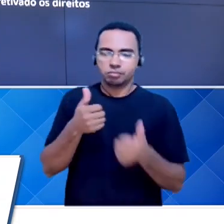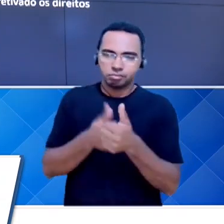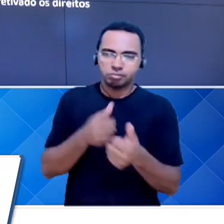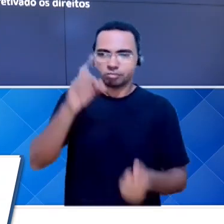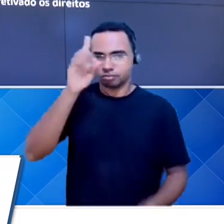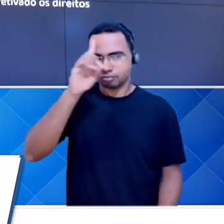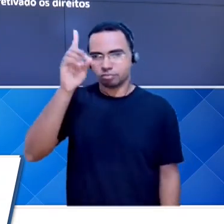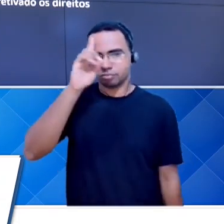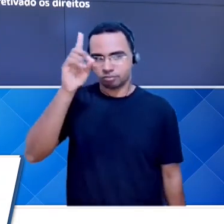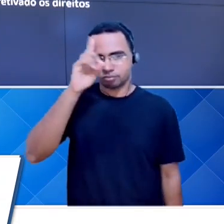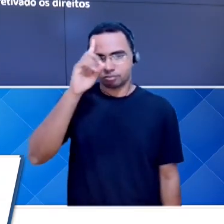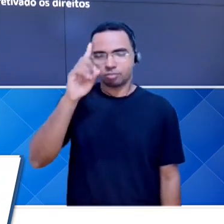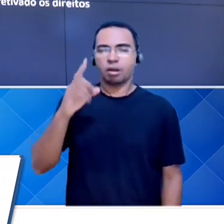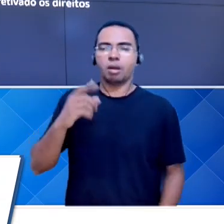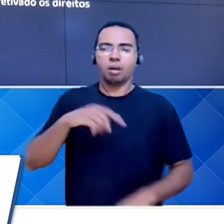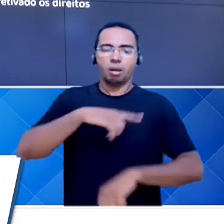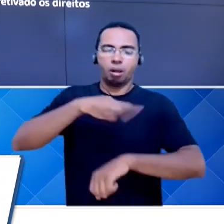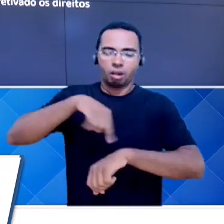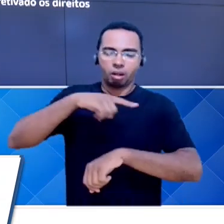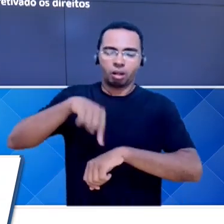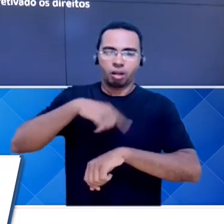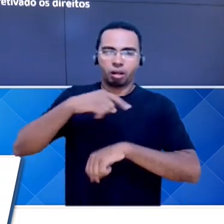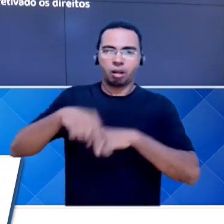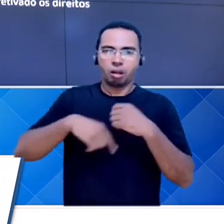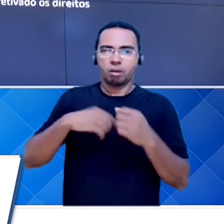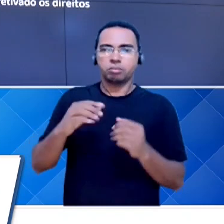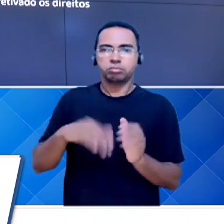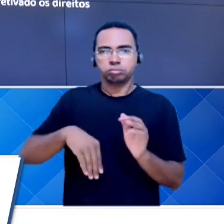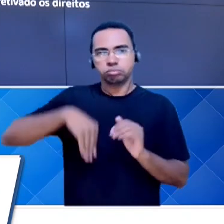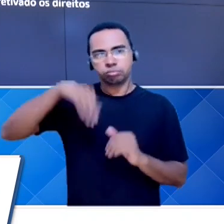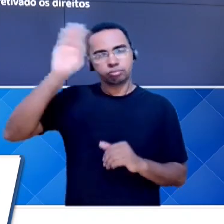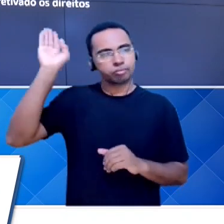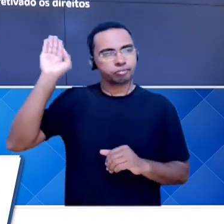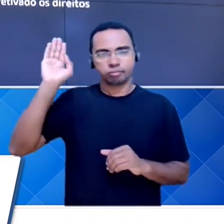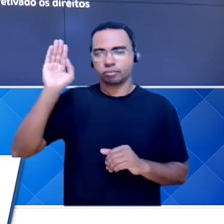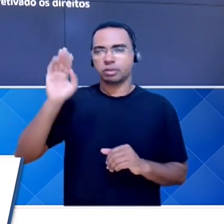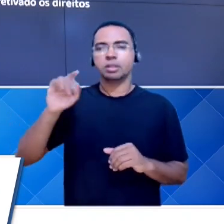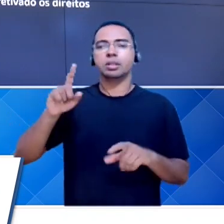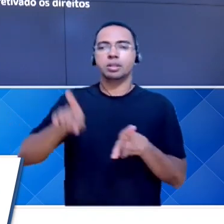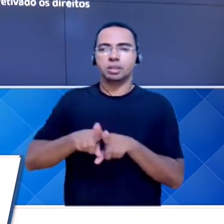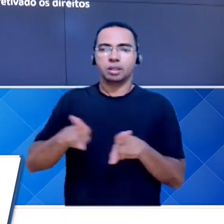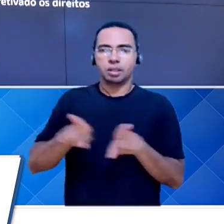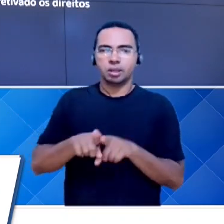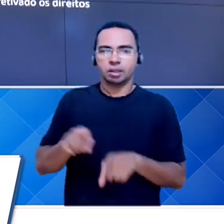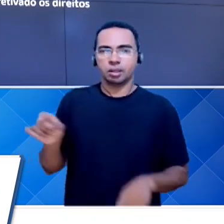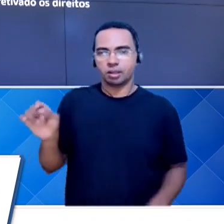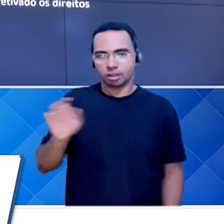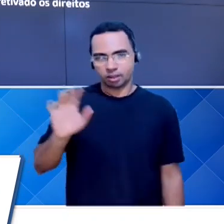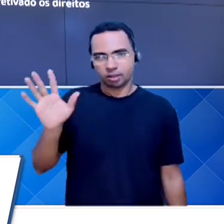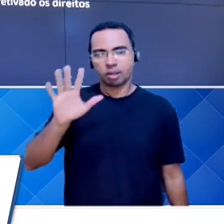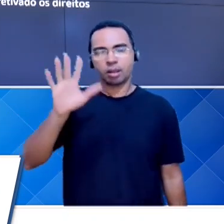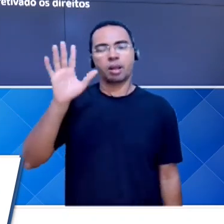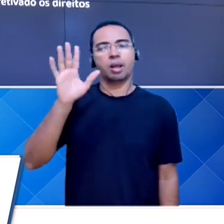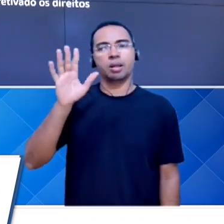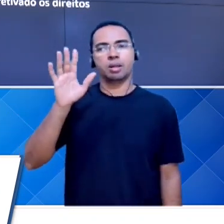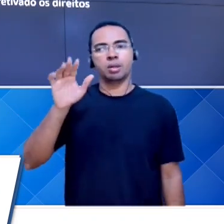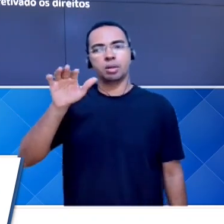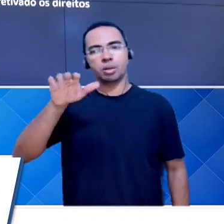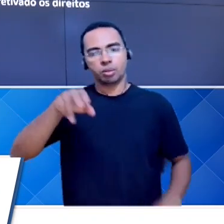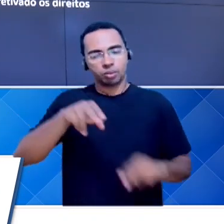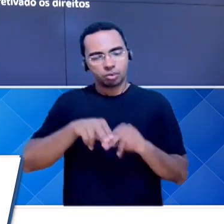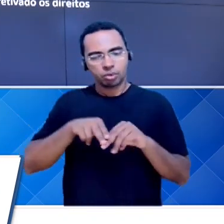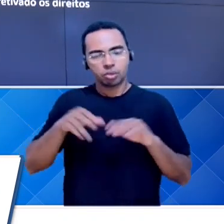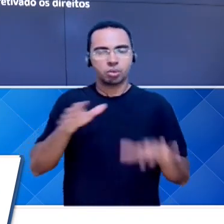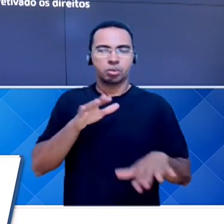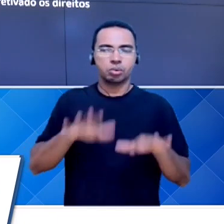é uma carga horária de tratamento muito alta e muito cara, né? Então, isso para as famílias também é